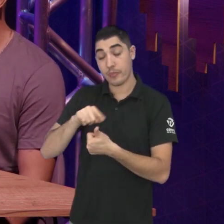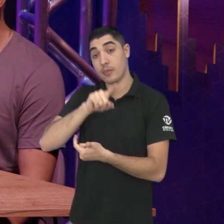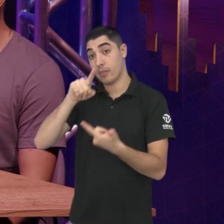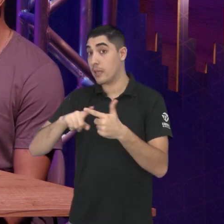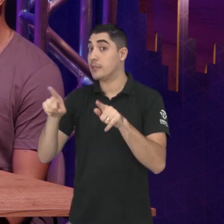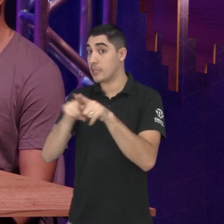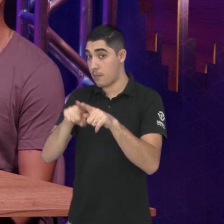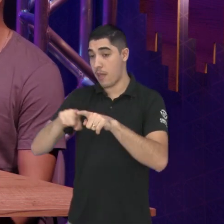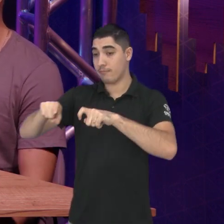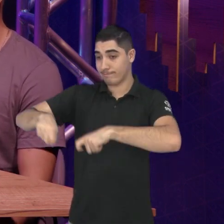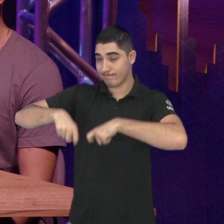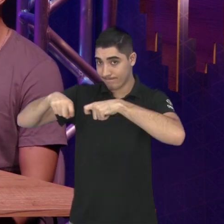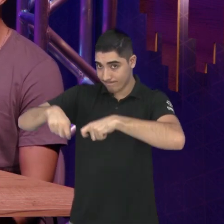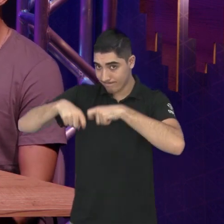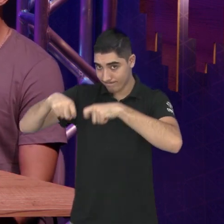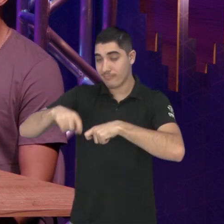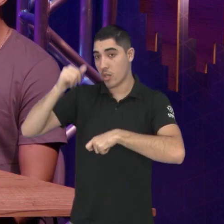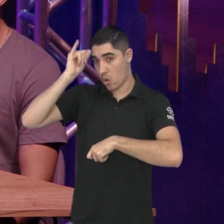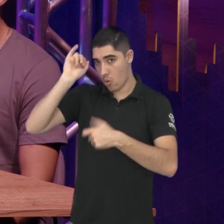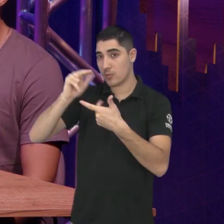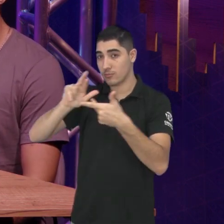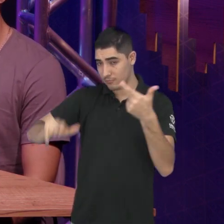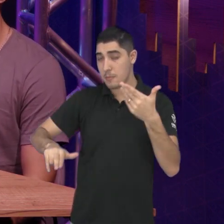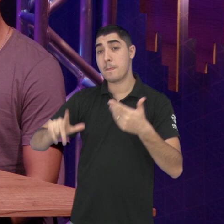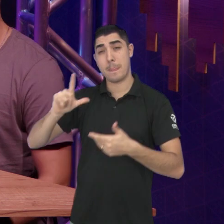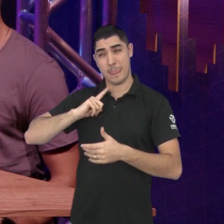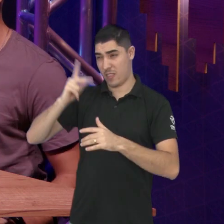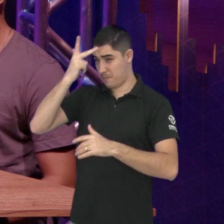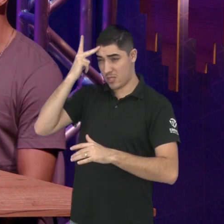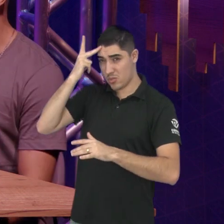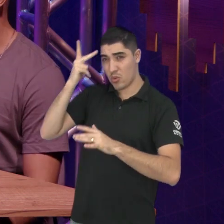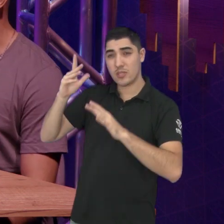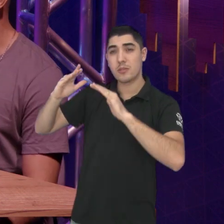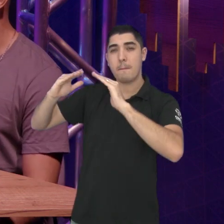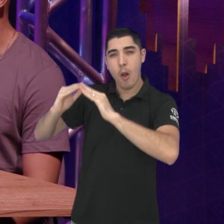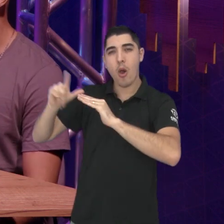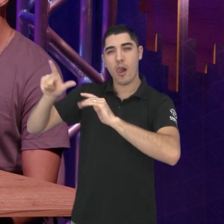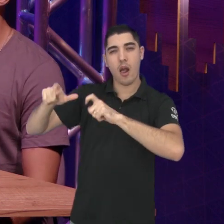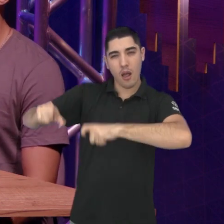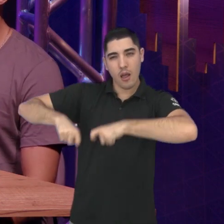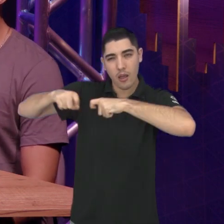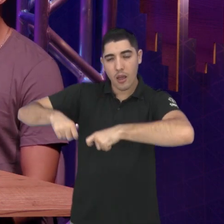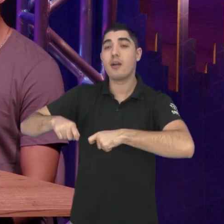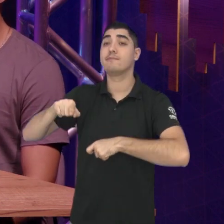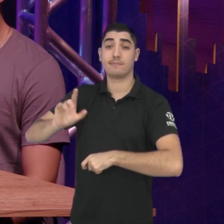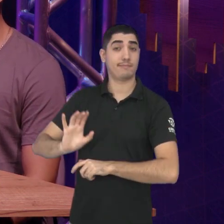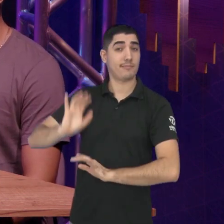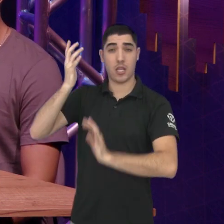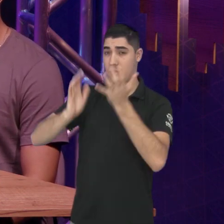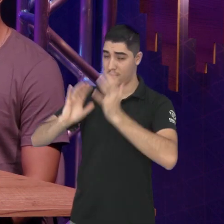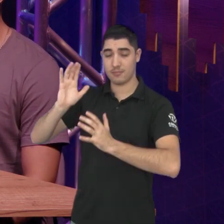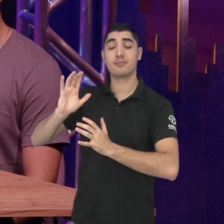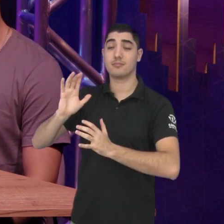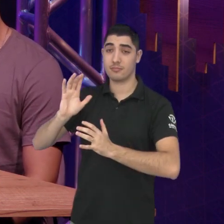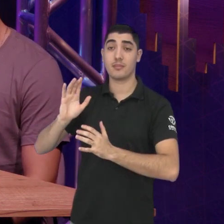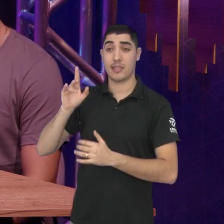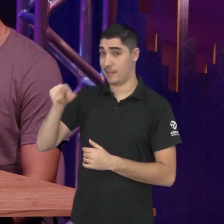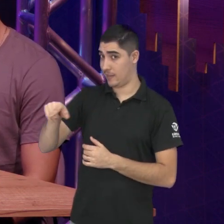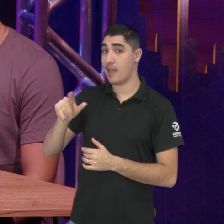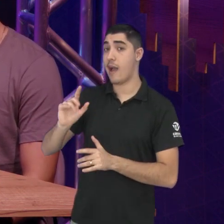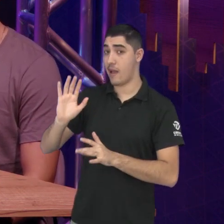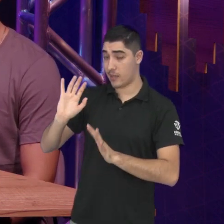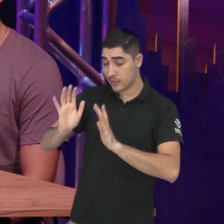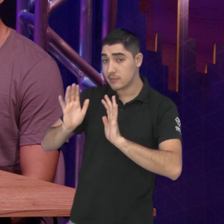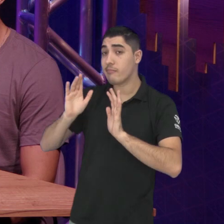setor agrícola, né? Que tem muita gente lá enfiada nas fazendas e é comum nas